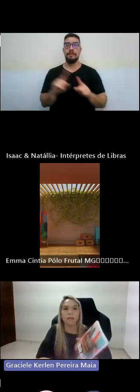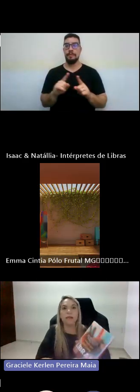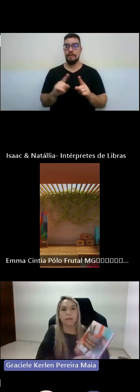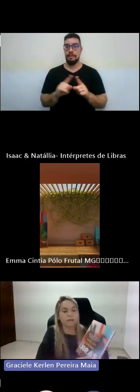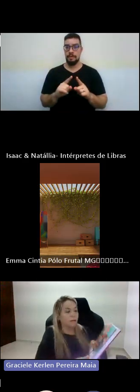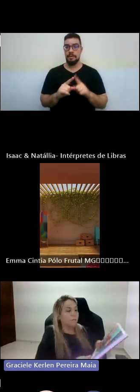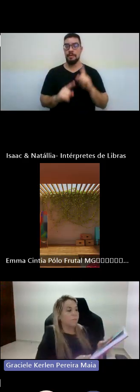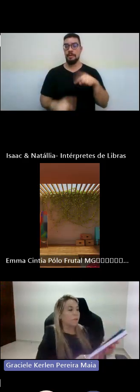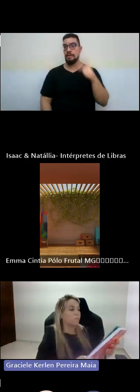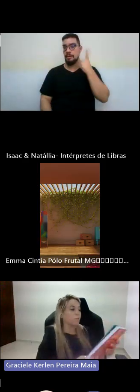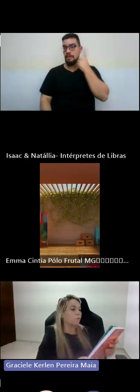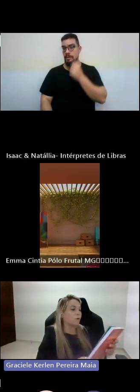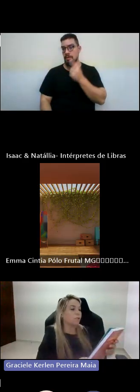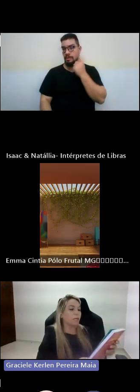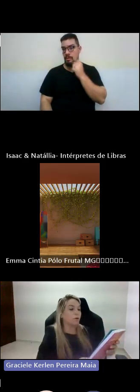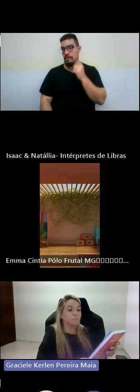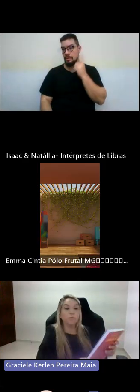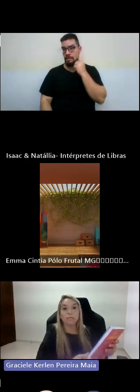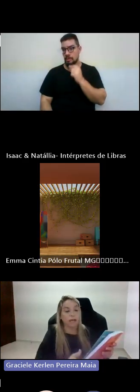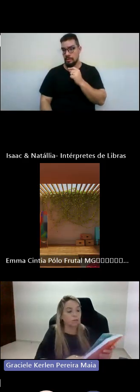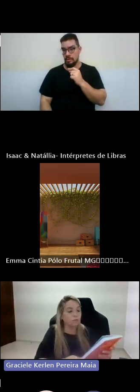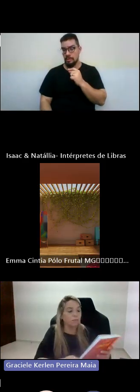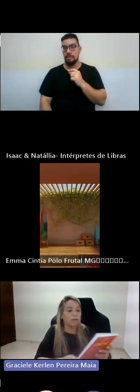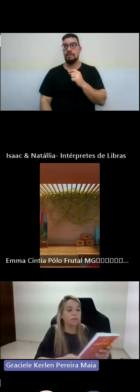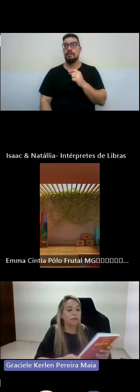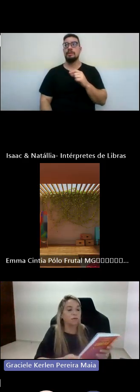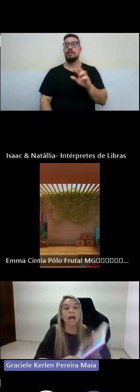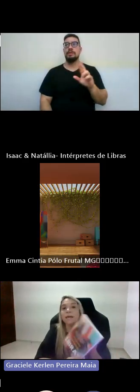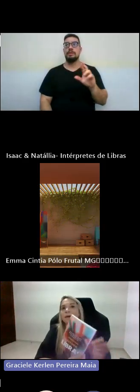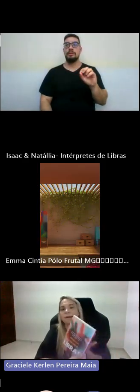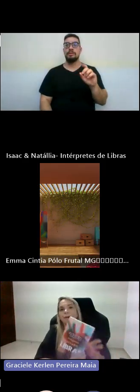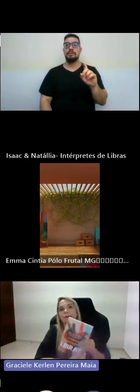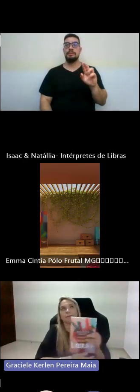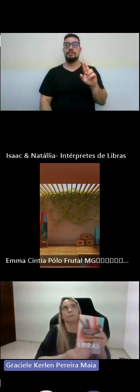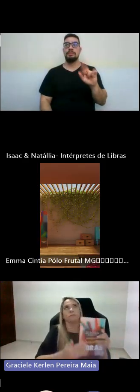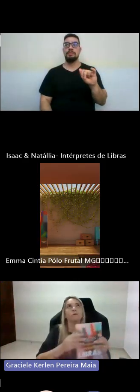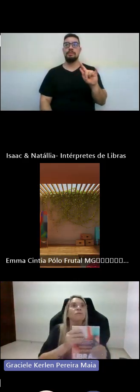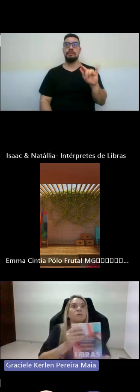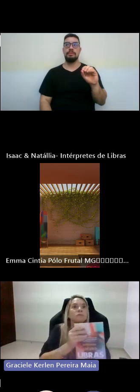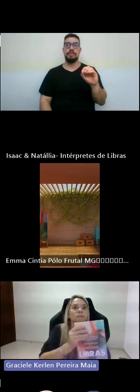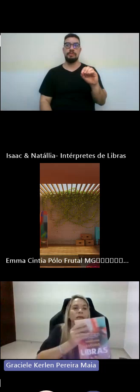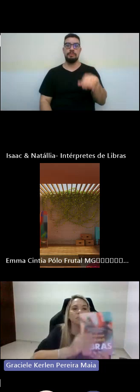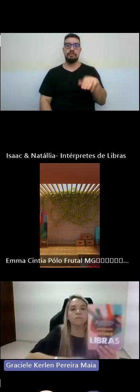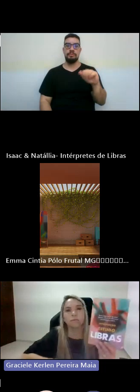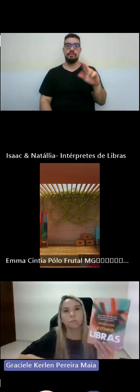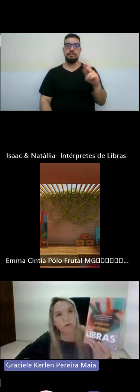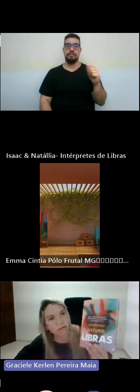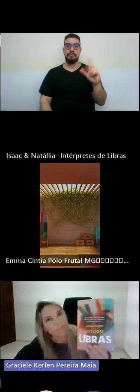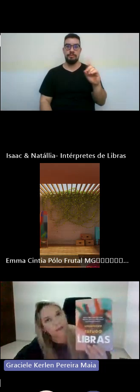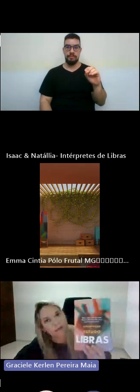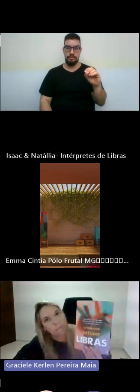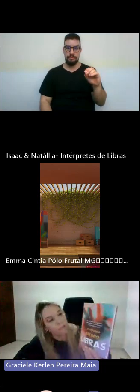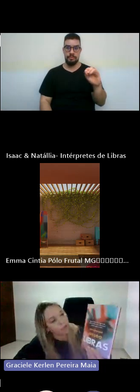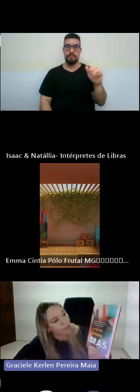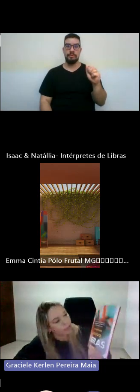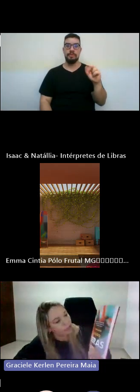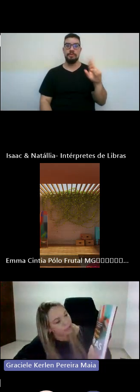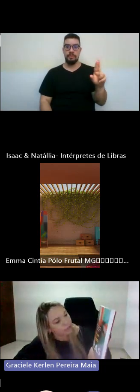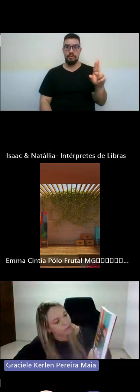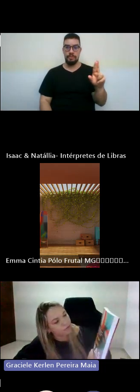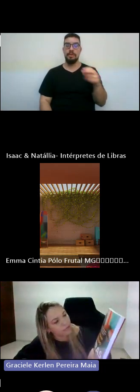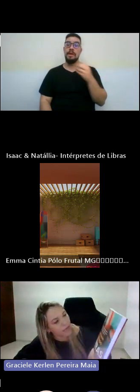Ronice Miller, pelo Rodrigo Machado e o Jair. Todos três muito bons também.